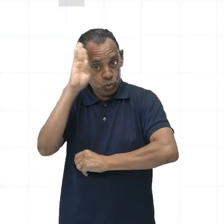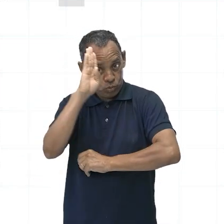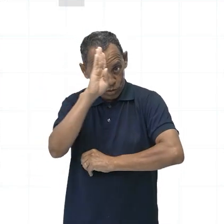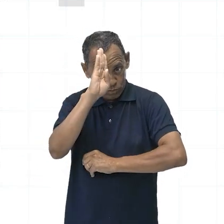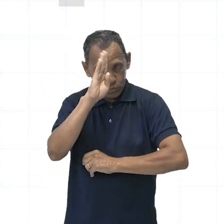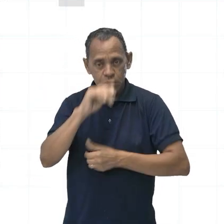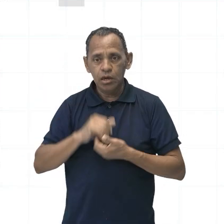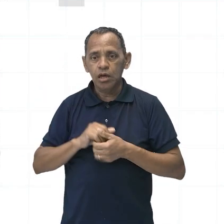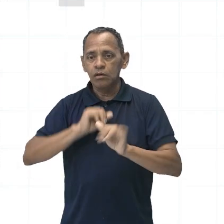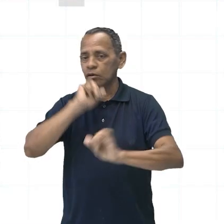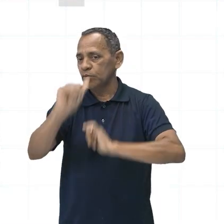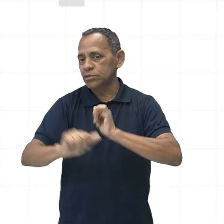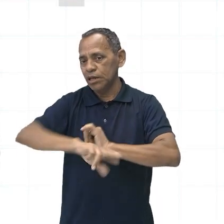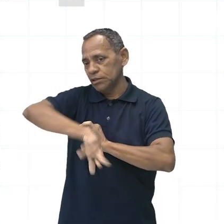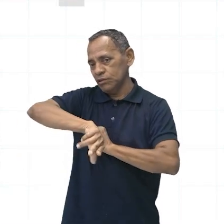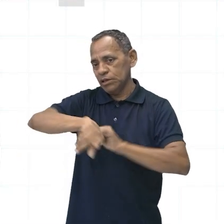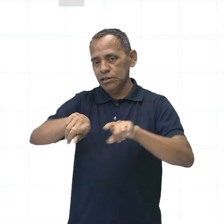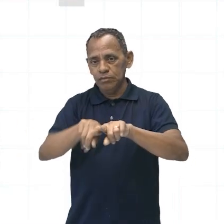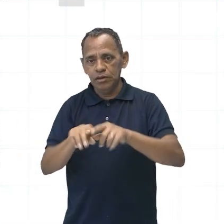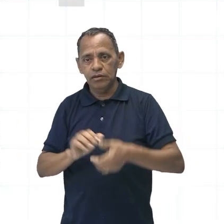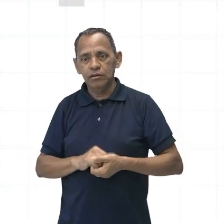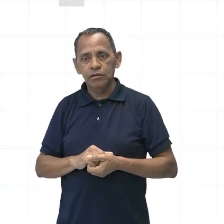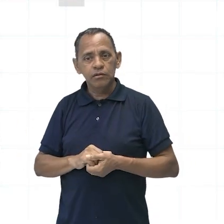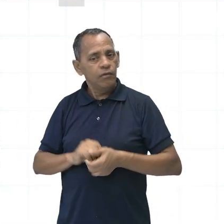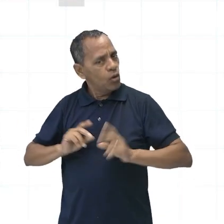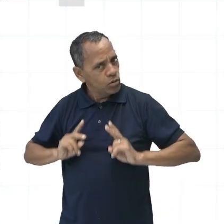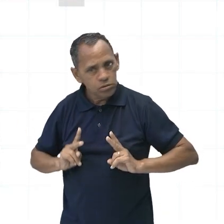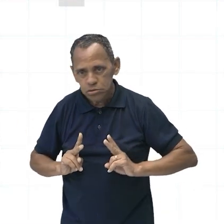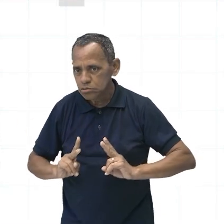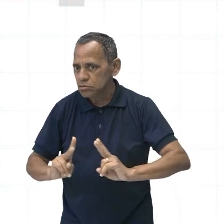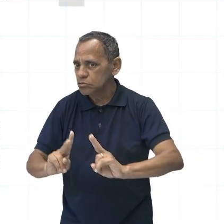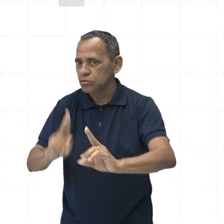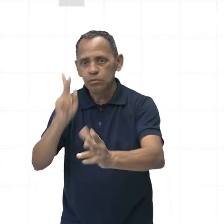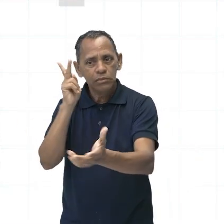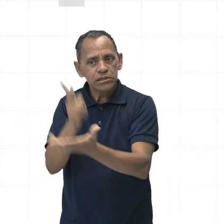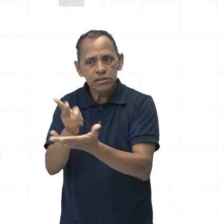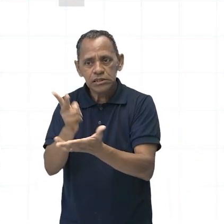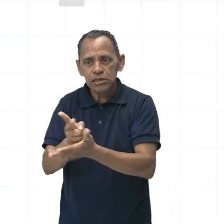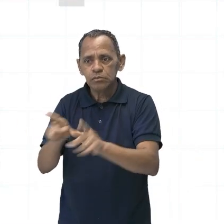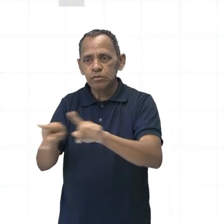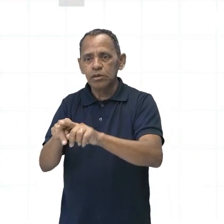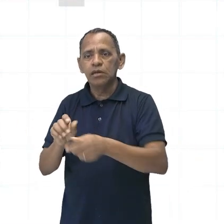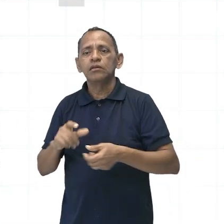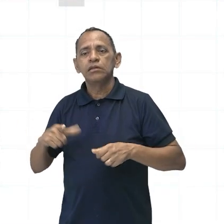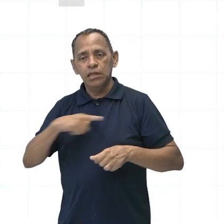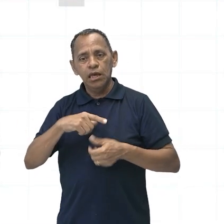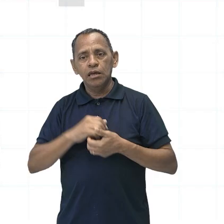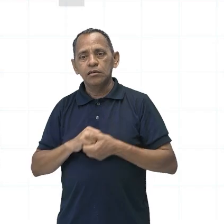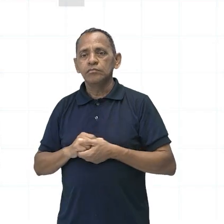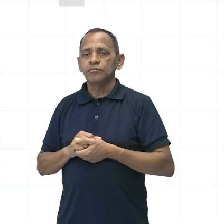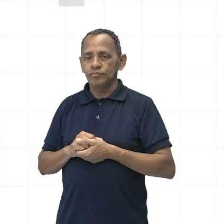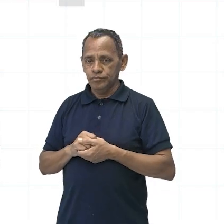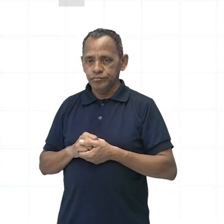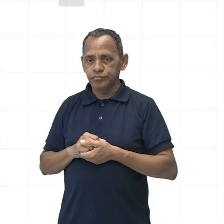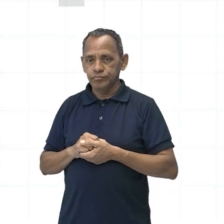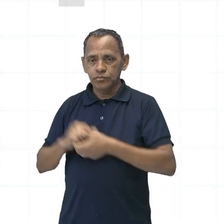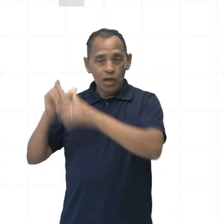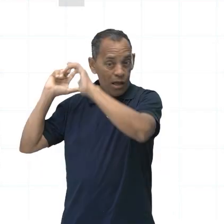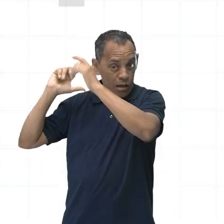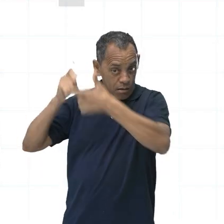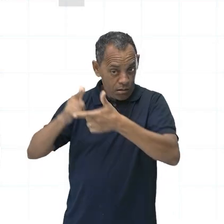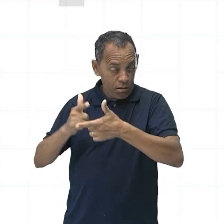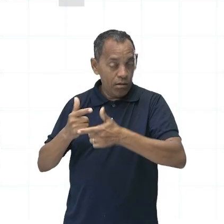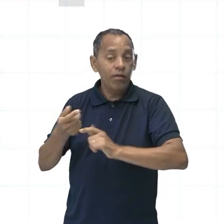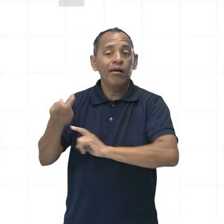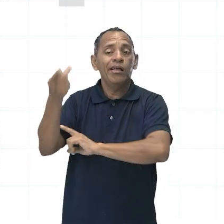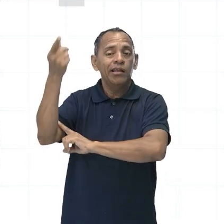não vai modificar, sabe? Ela vai permanecer, ela traz a sua origem desde os primórdios, tá? A questão do